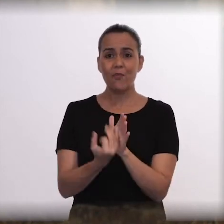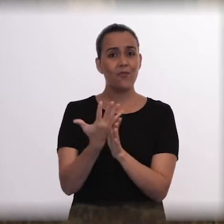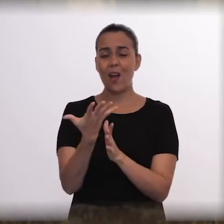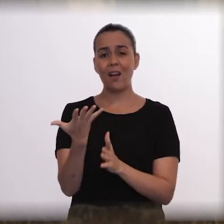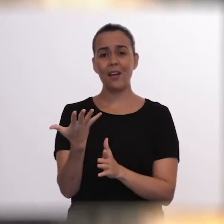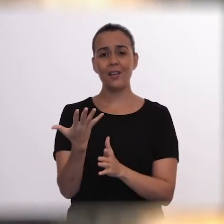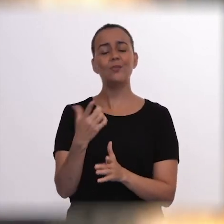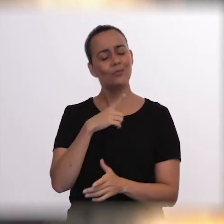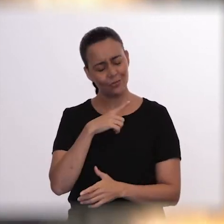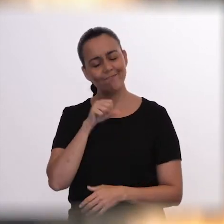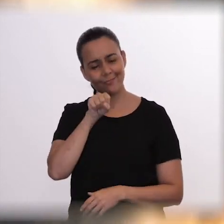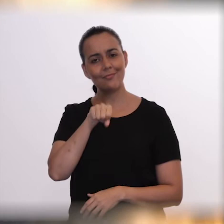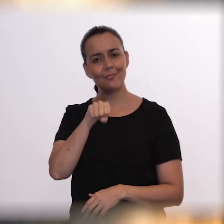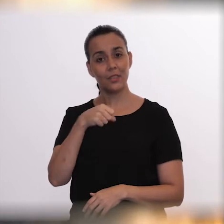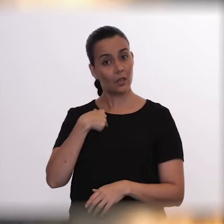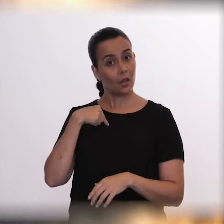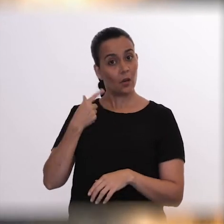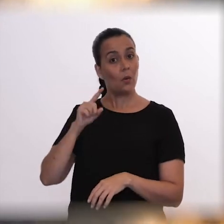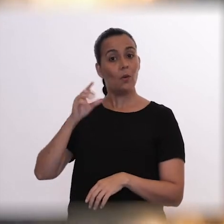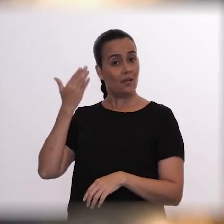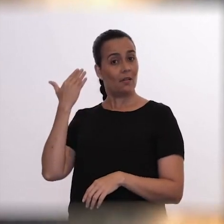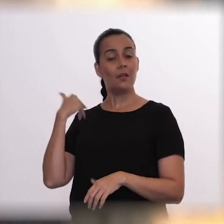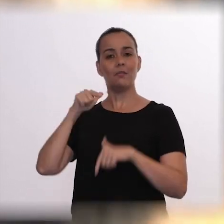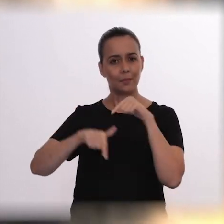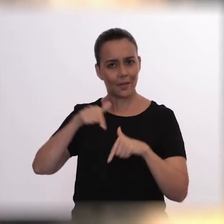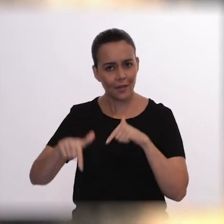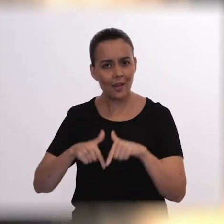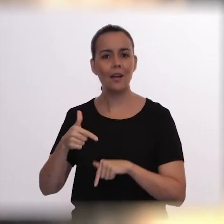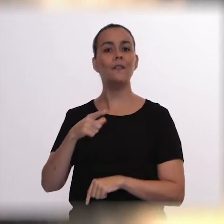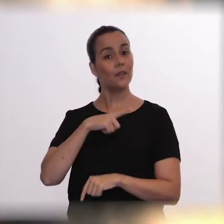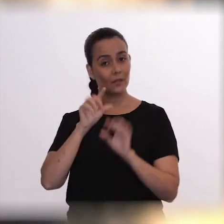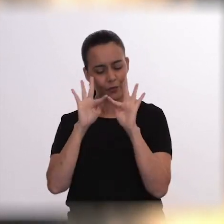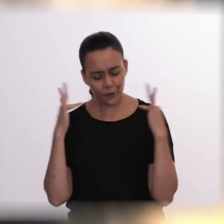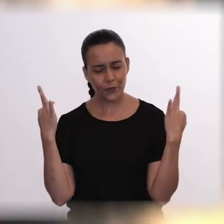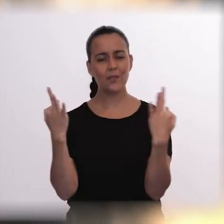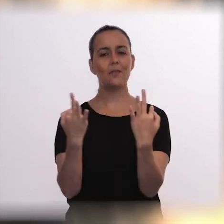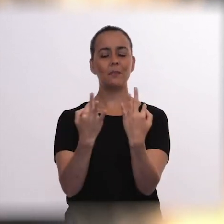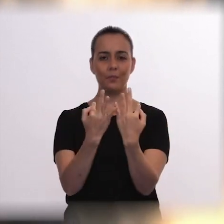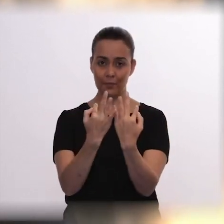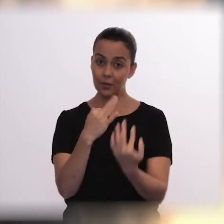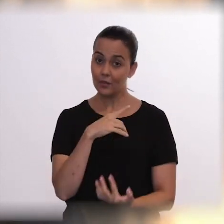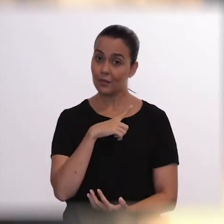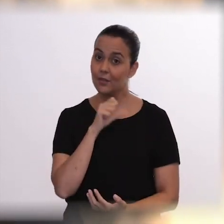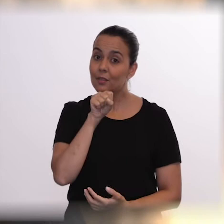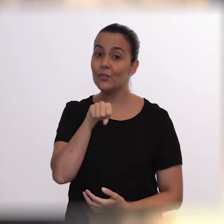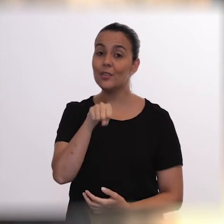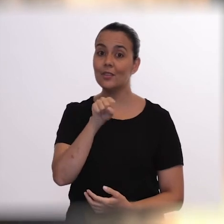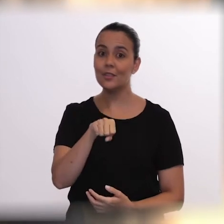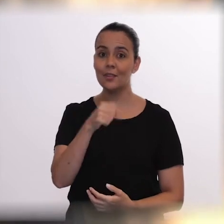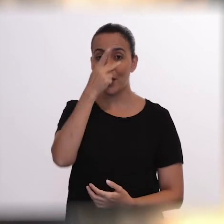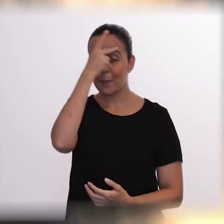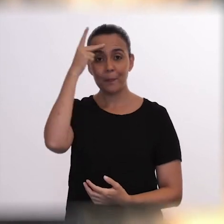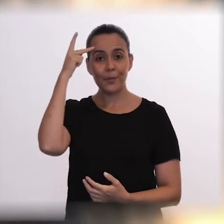e, né? Minha família, enfim, eu tinha havia muitas pessoas